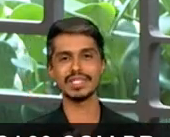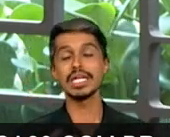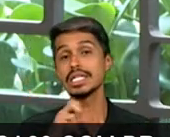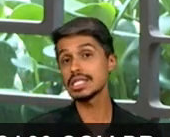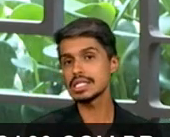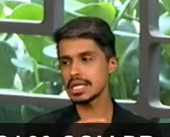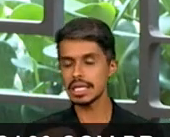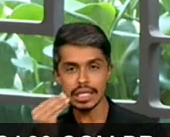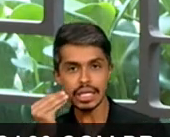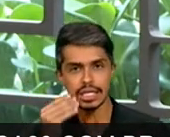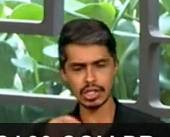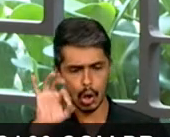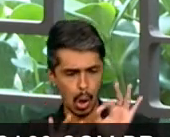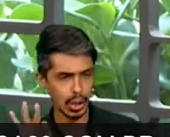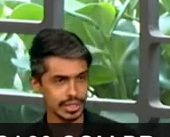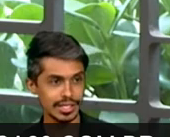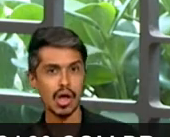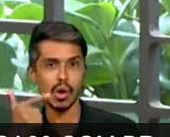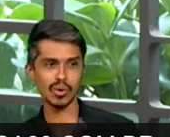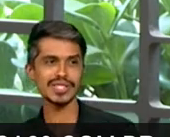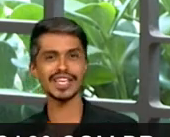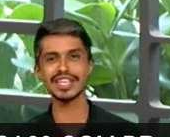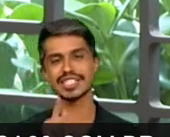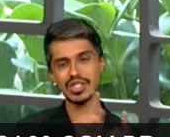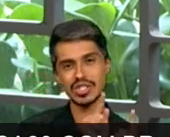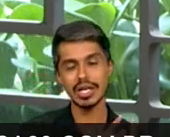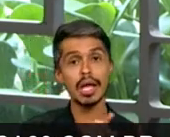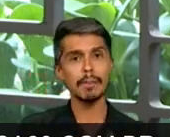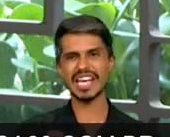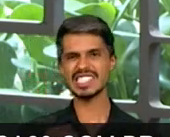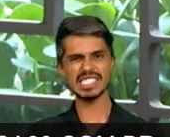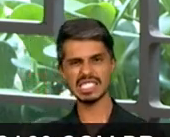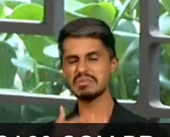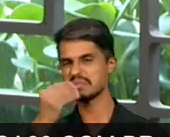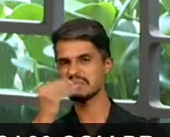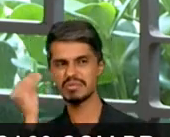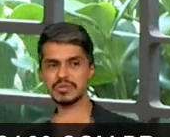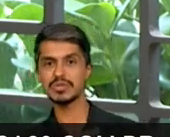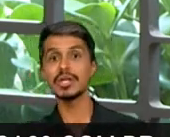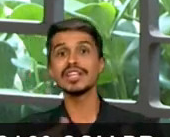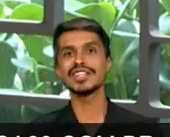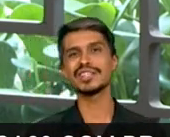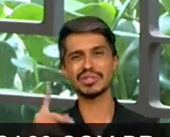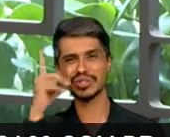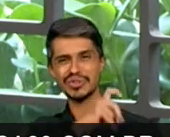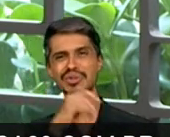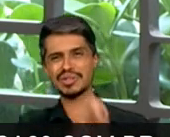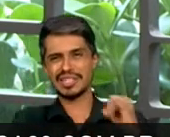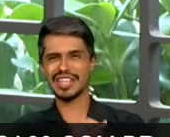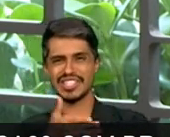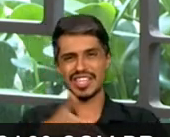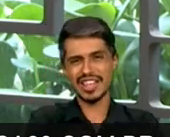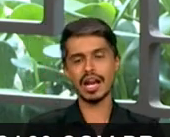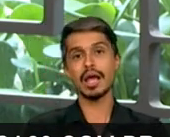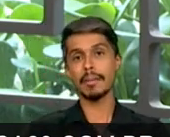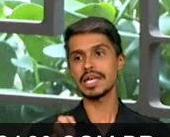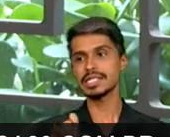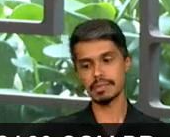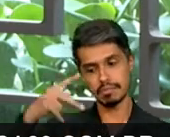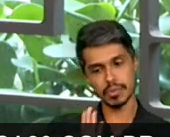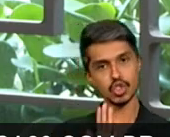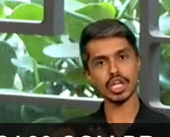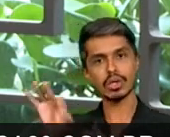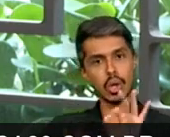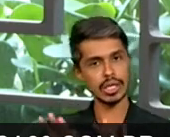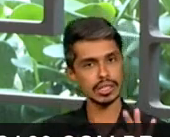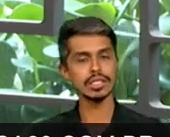tenta sem fazer esse planejamento acaba tendo bem mais dificuldade, até medo de entrar na internet. Mas com o devido planejamento, o comércio